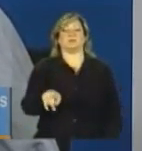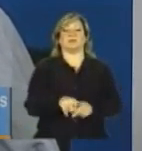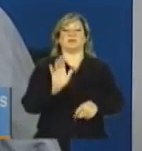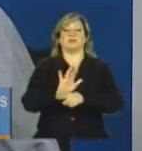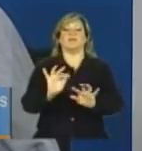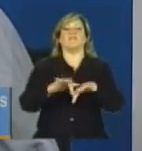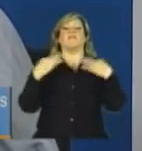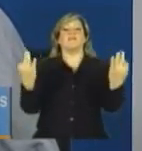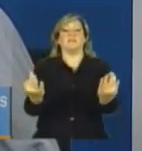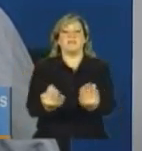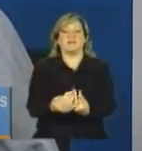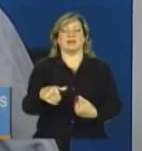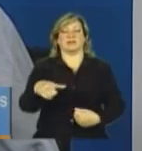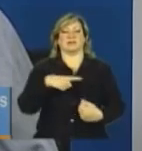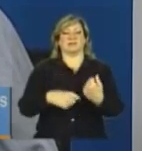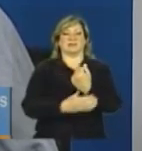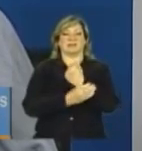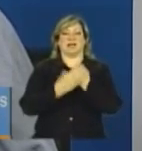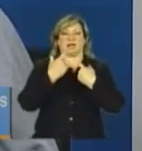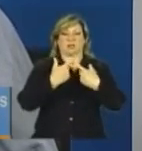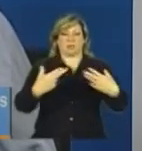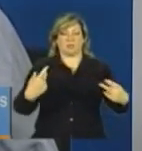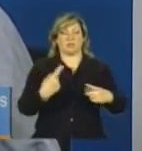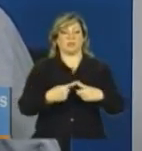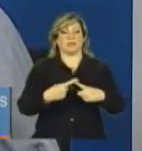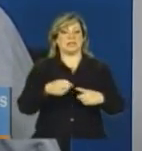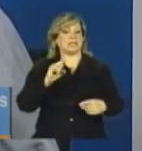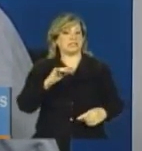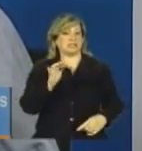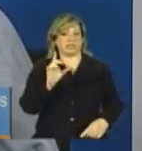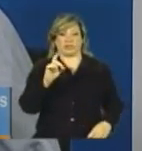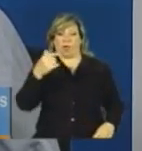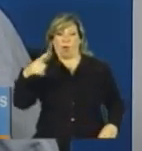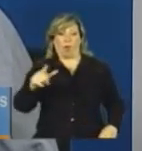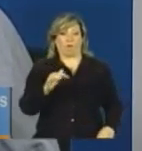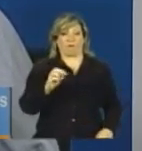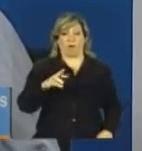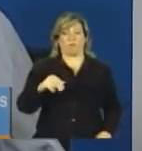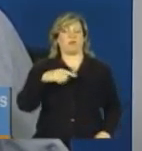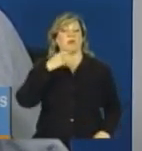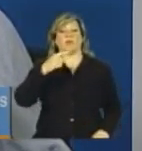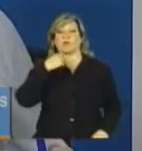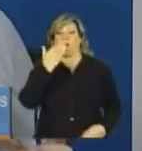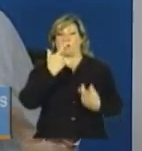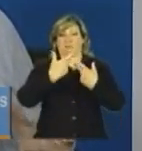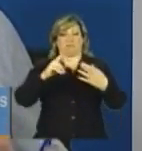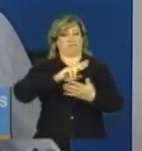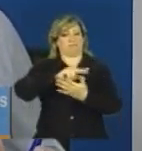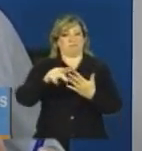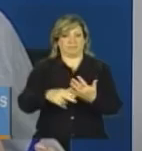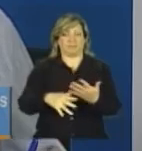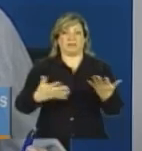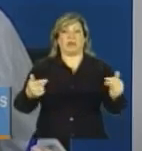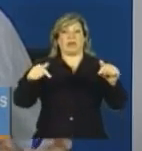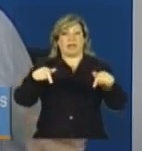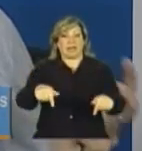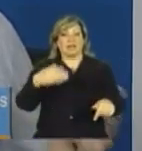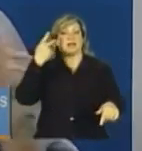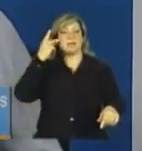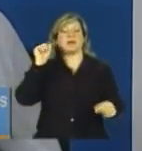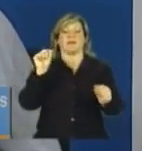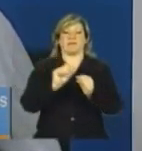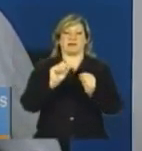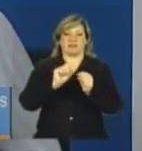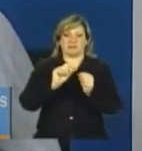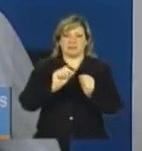segurança alimentar que de outra forma não teriam acesso a uma alimentação eh diversificada. Então, é um, ele foi criado para